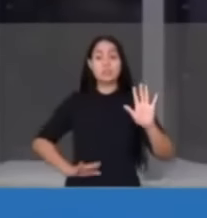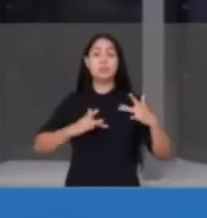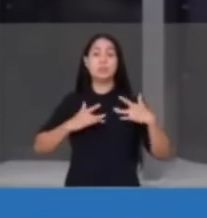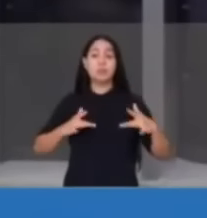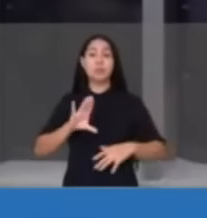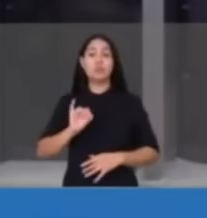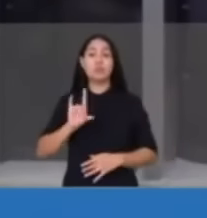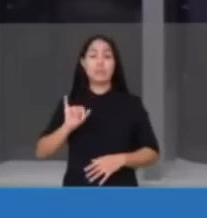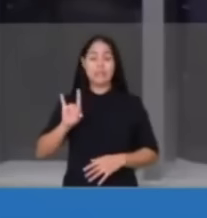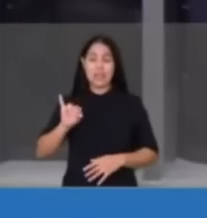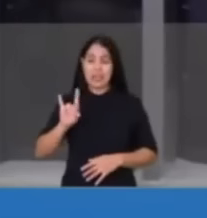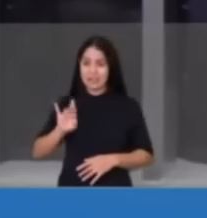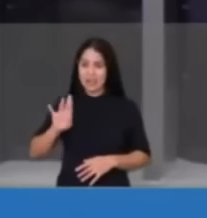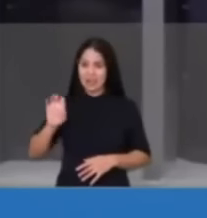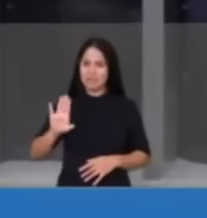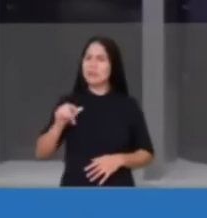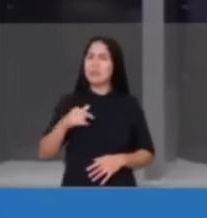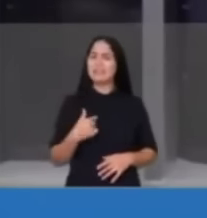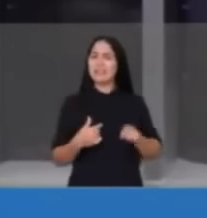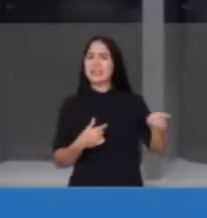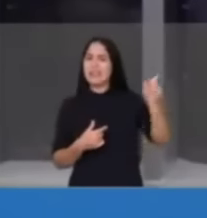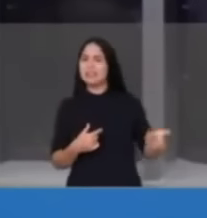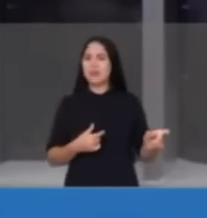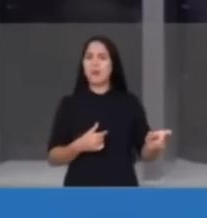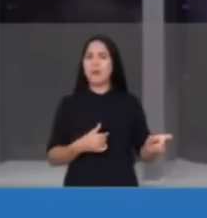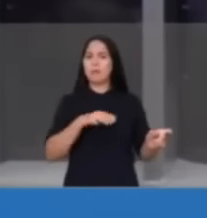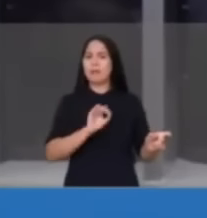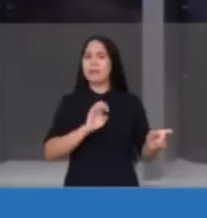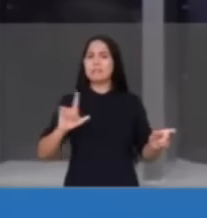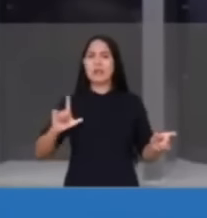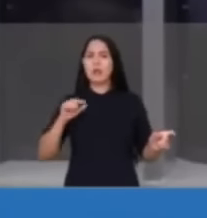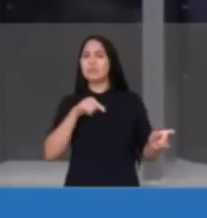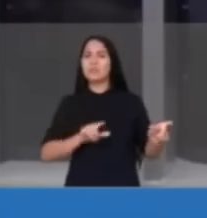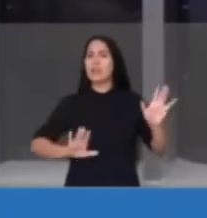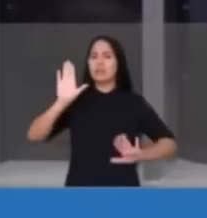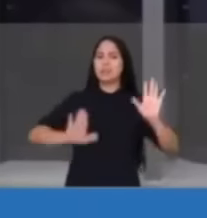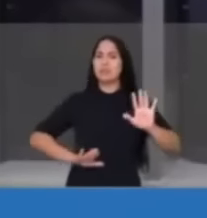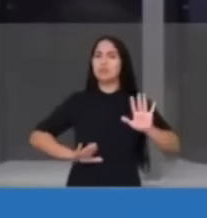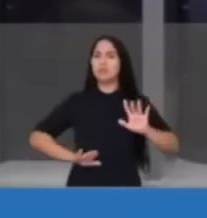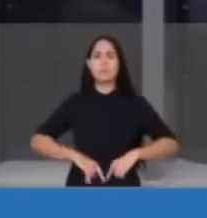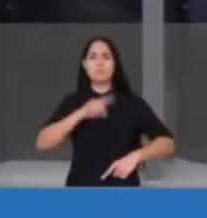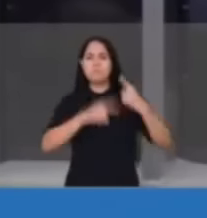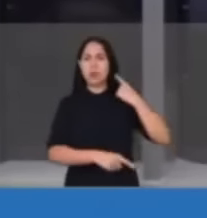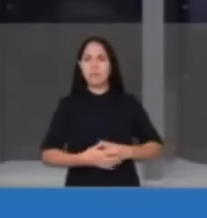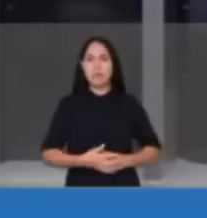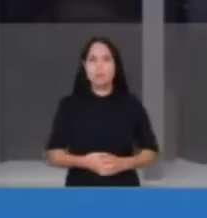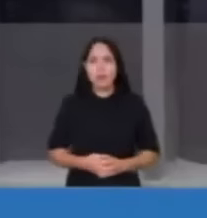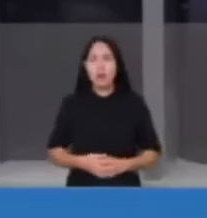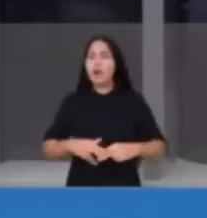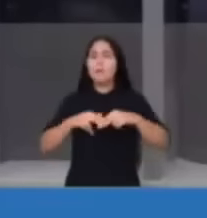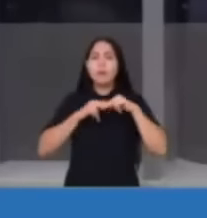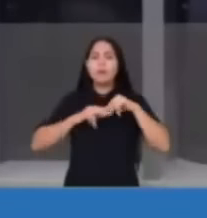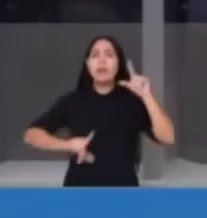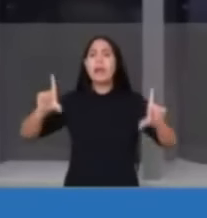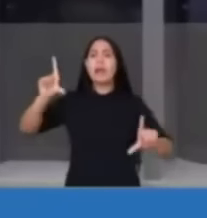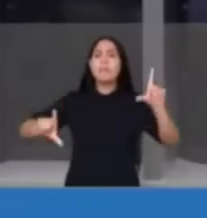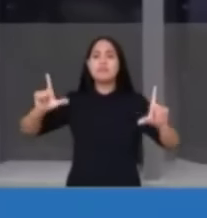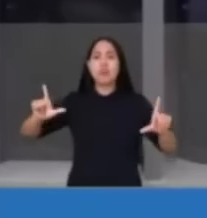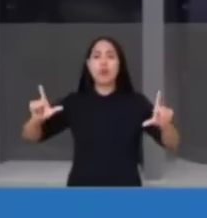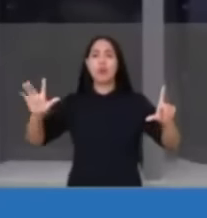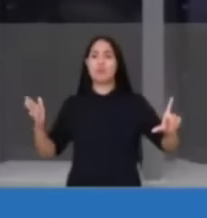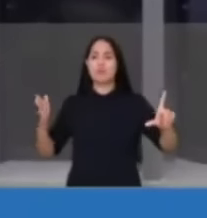vocês Esse cara devia ter a candidatura imediatamente impugnada porque ele é um delinquente as emissoras de TV toleram bandidos como